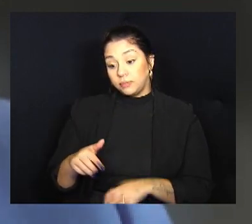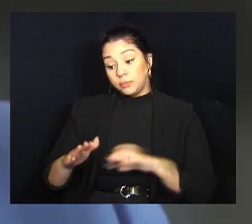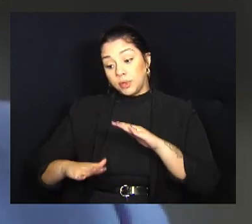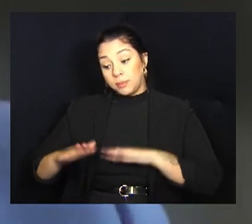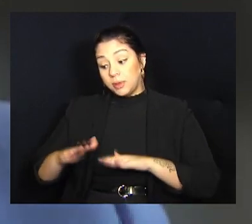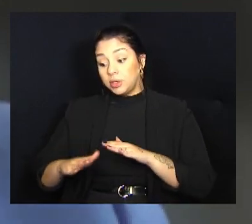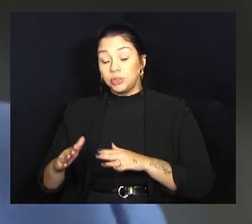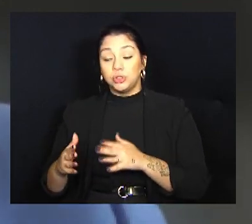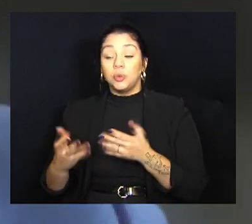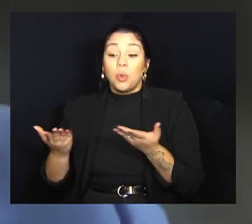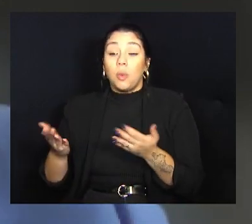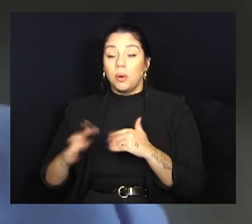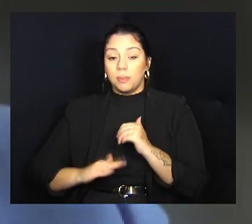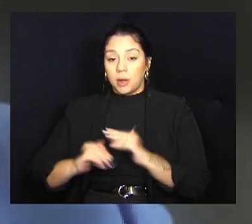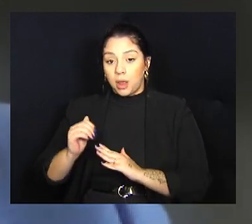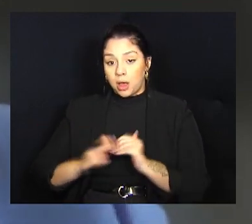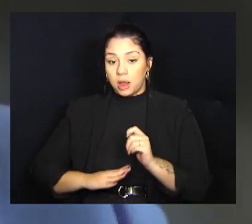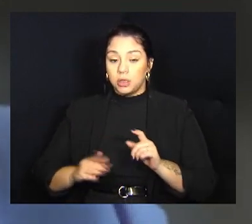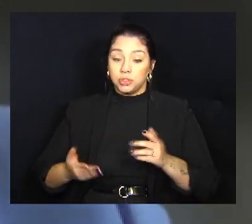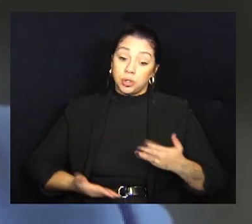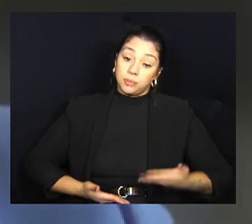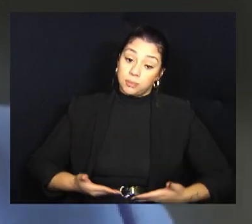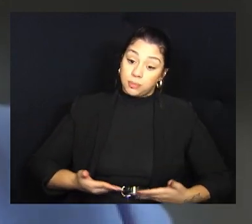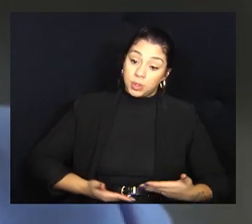atividade, prestação de serviços